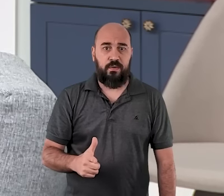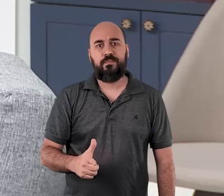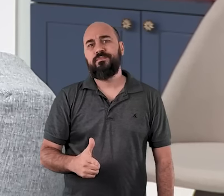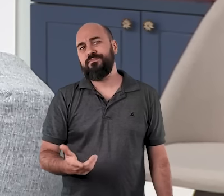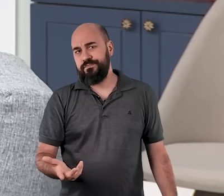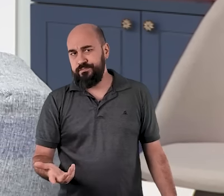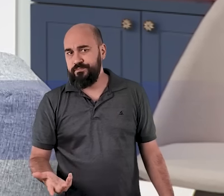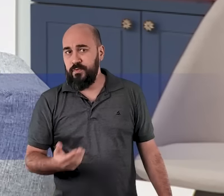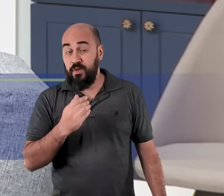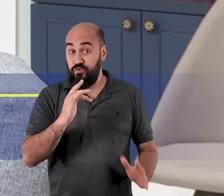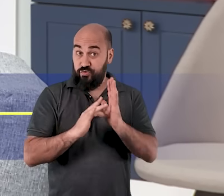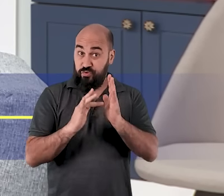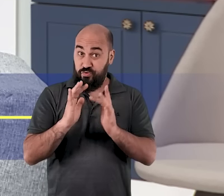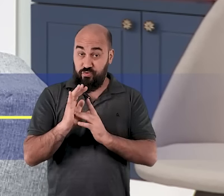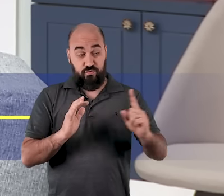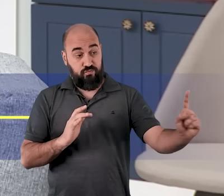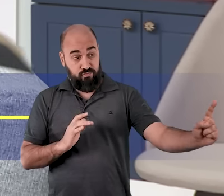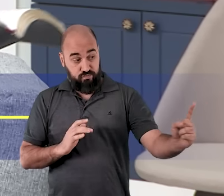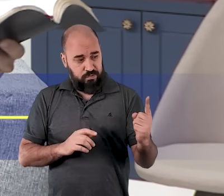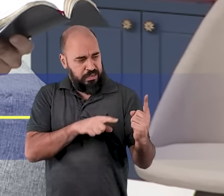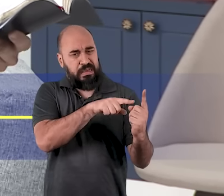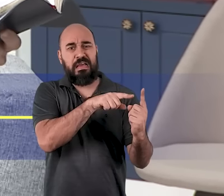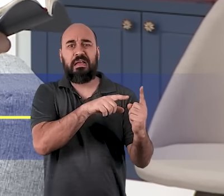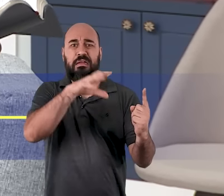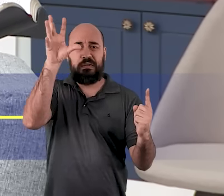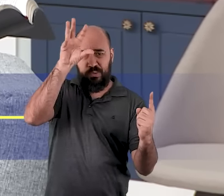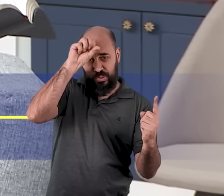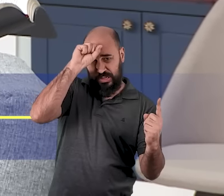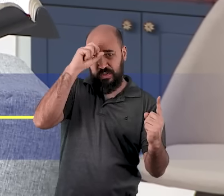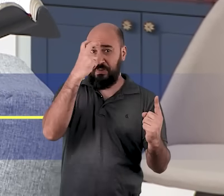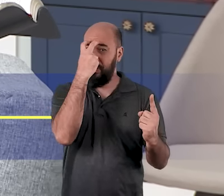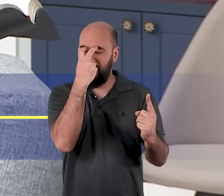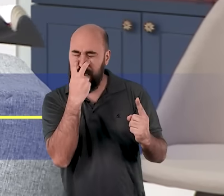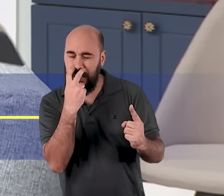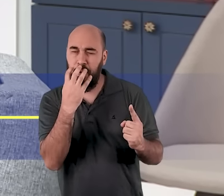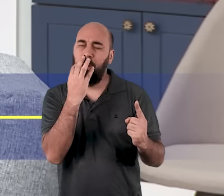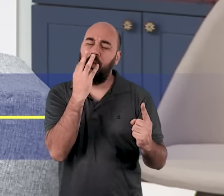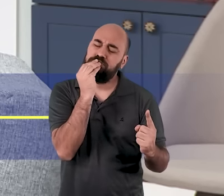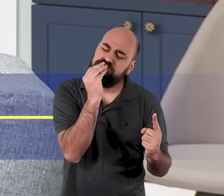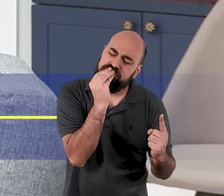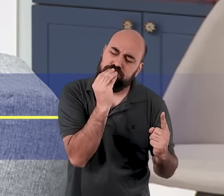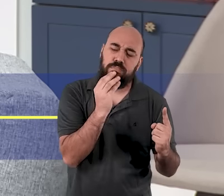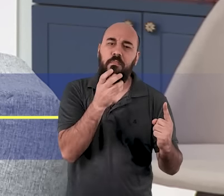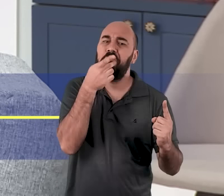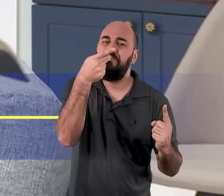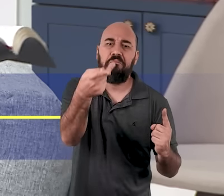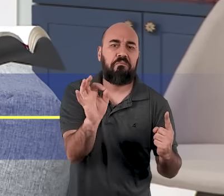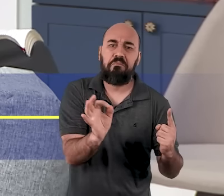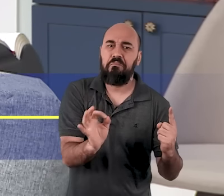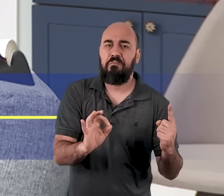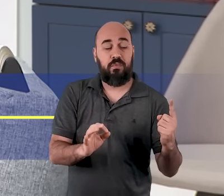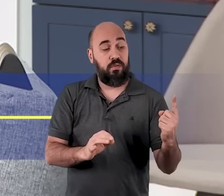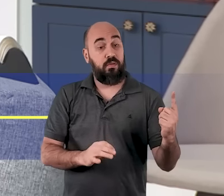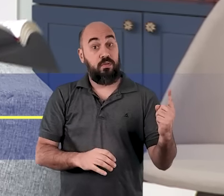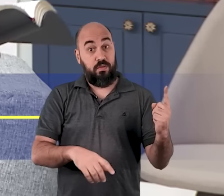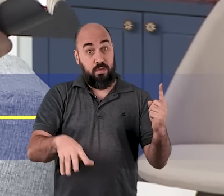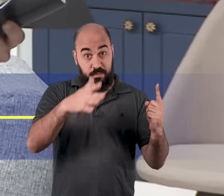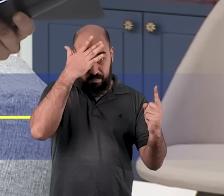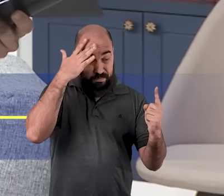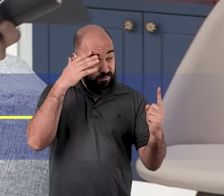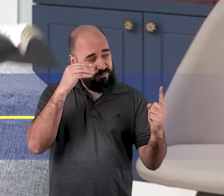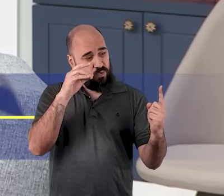disso era cego e mudo. E quando as pessoas veem o milagre realizado por Cristo, elas dizem assim: